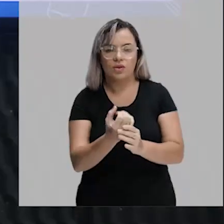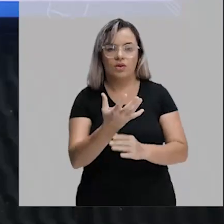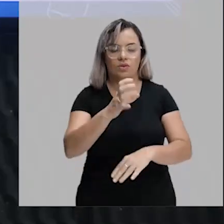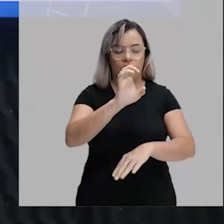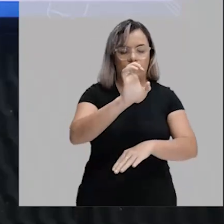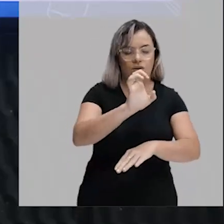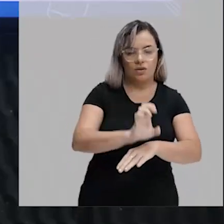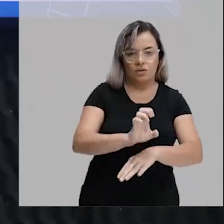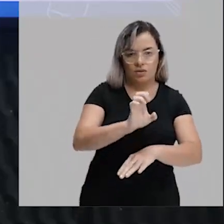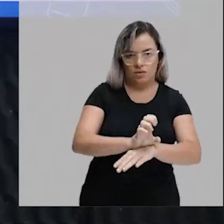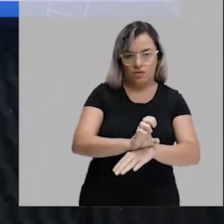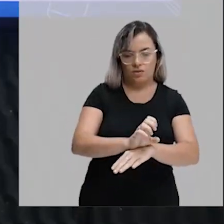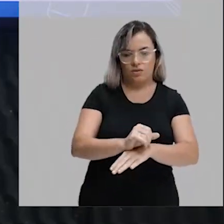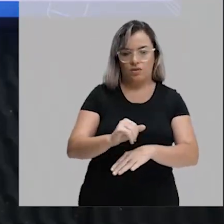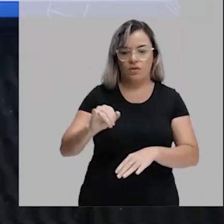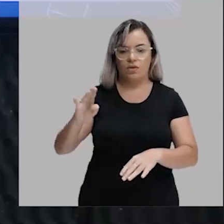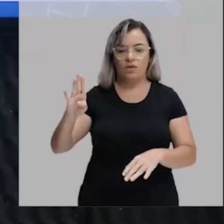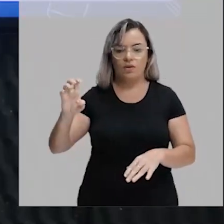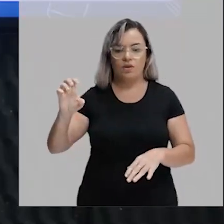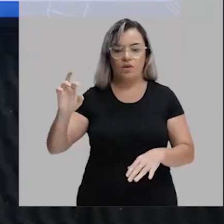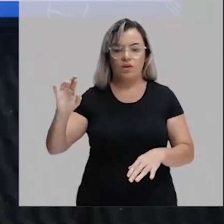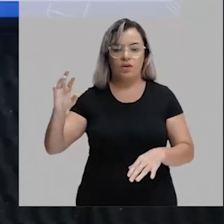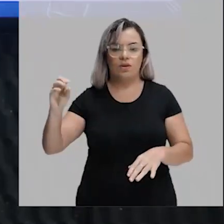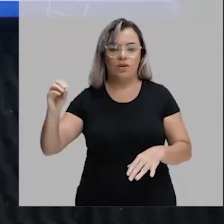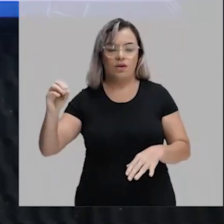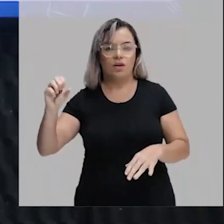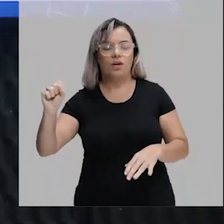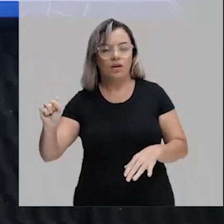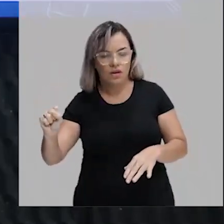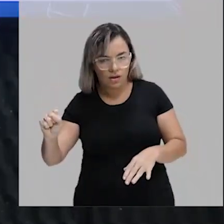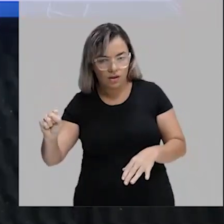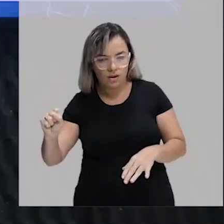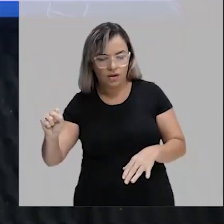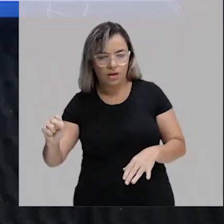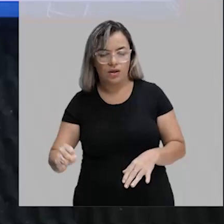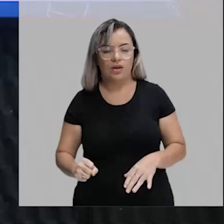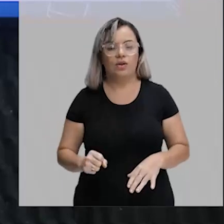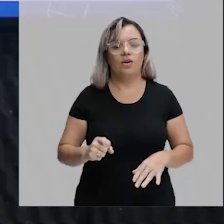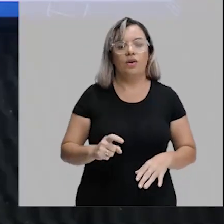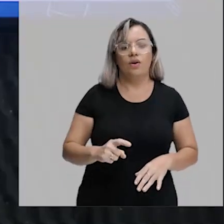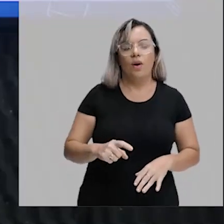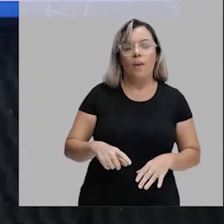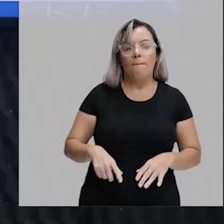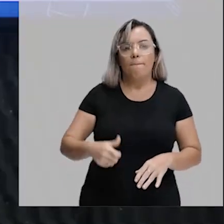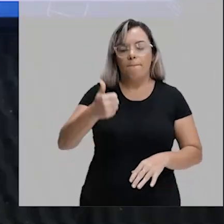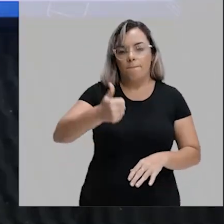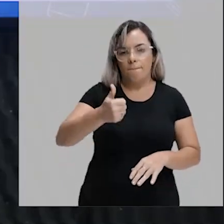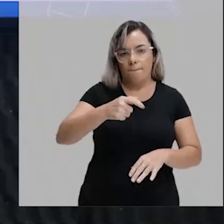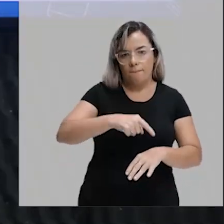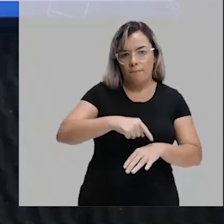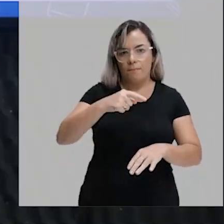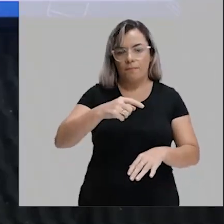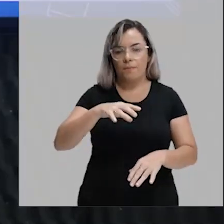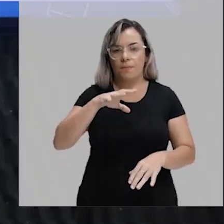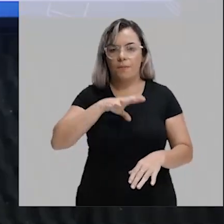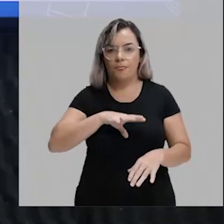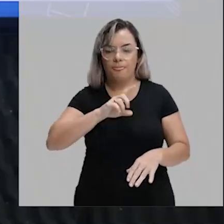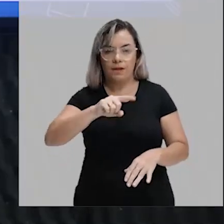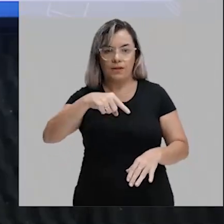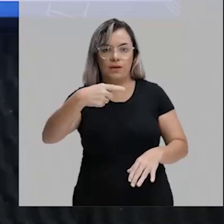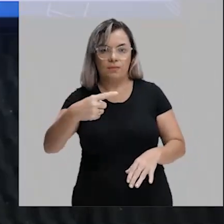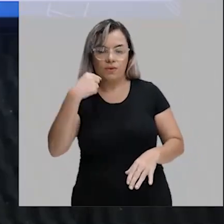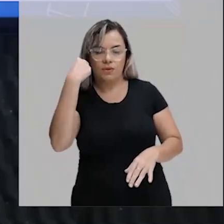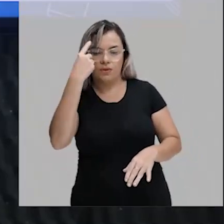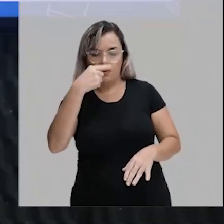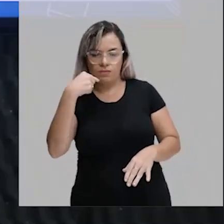dos estados ibéricos, Portugal no primeiro momento, Espanha, acaba sendo um elemento